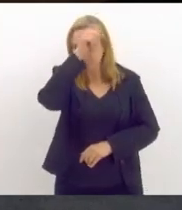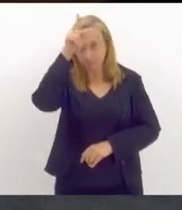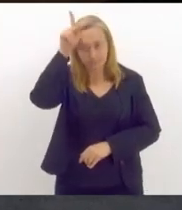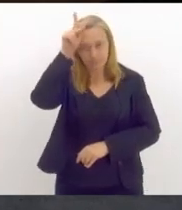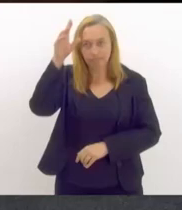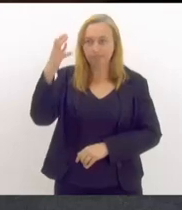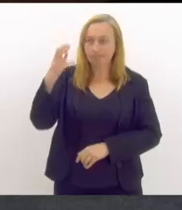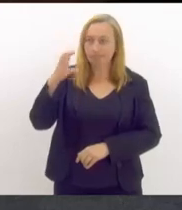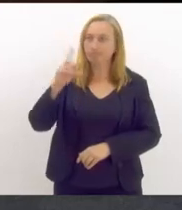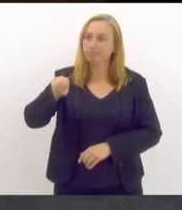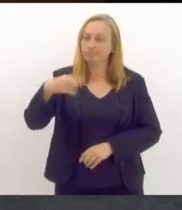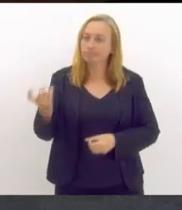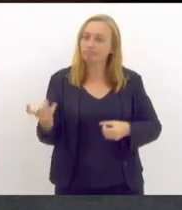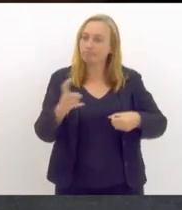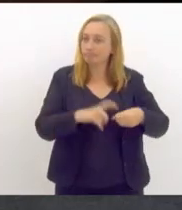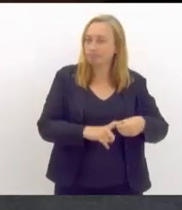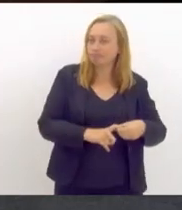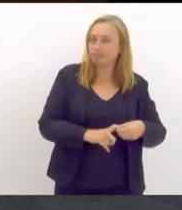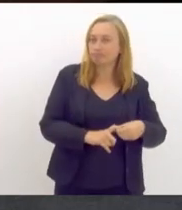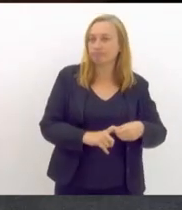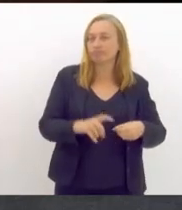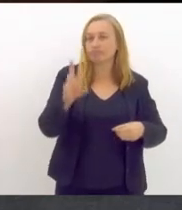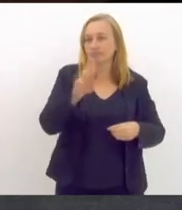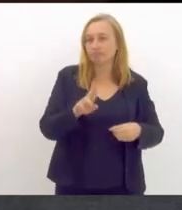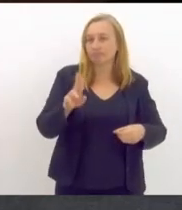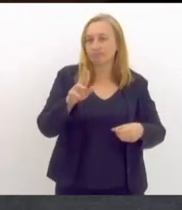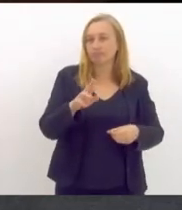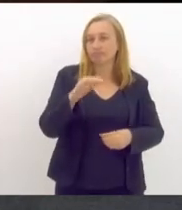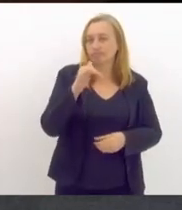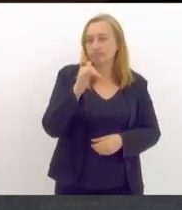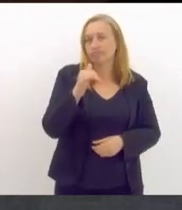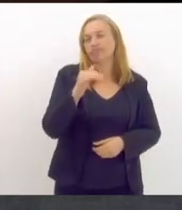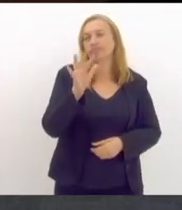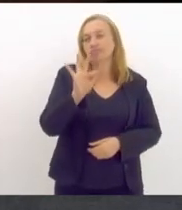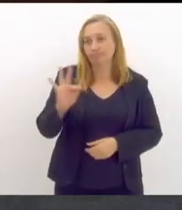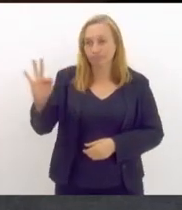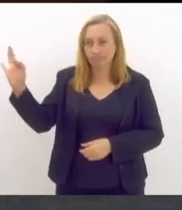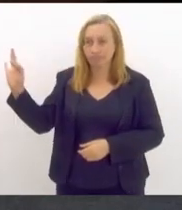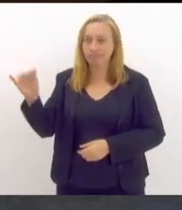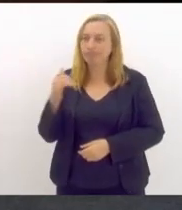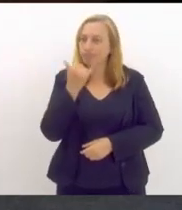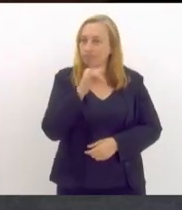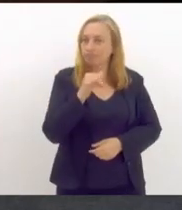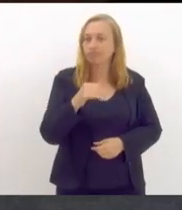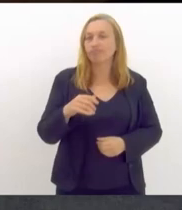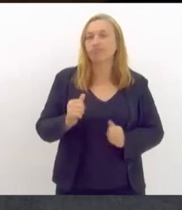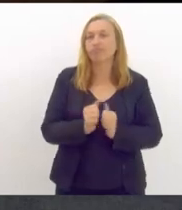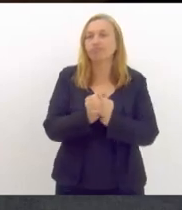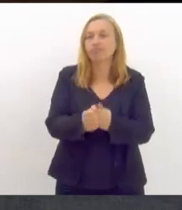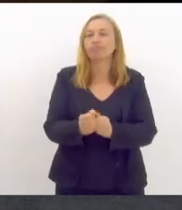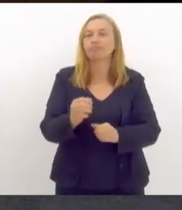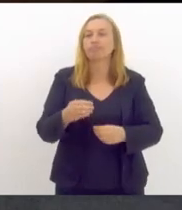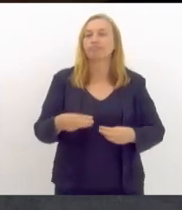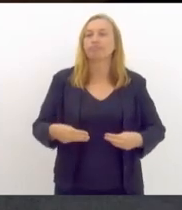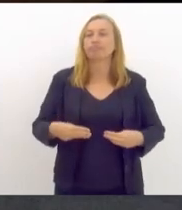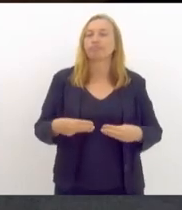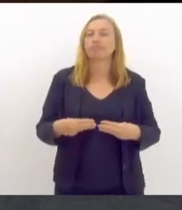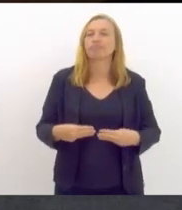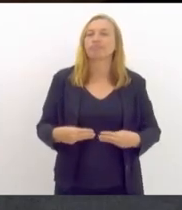Niterói depois de um convênio assinado com a Universidade Federal Fluminense e acompanhado pelo Ministério Público Estadual conseguiu